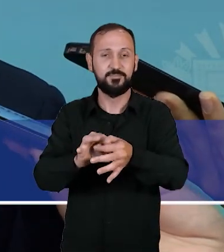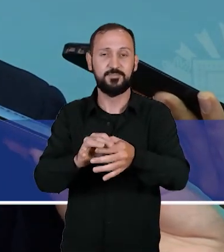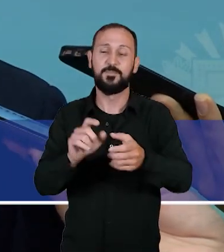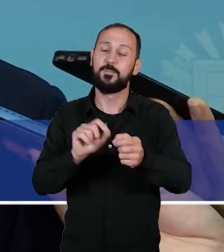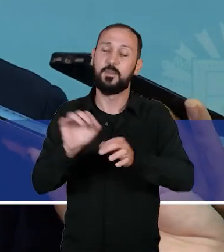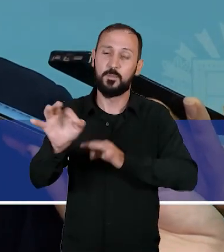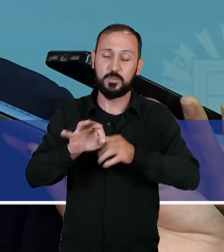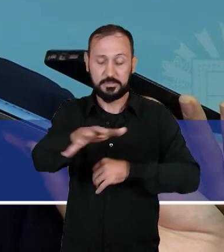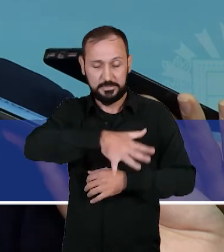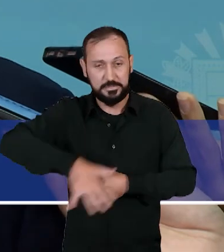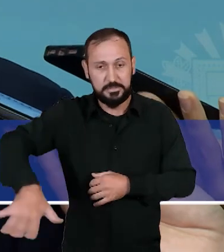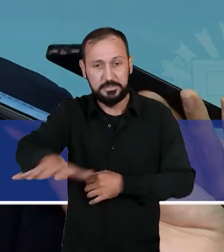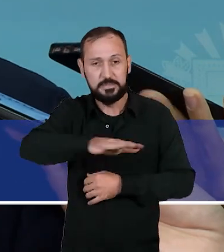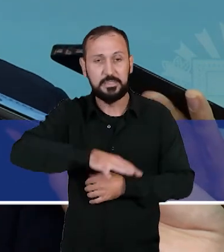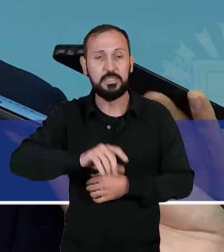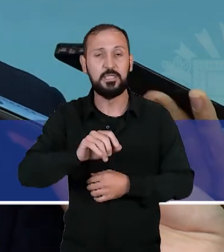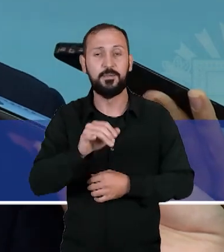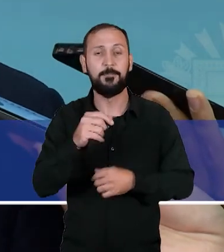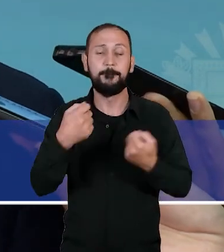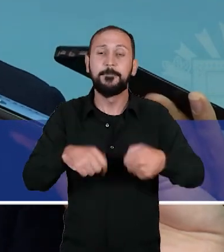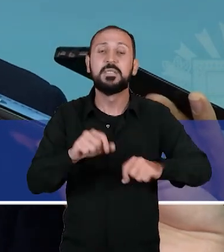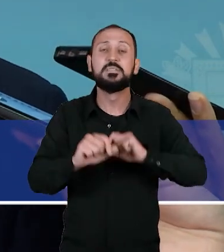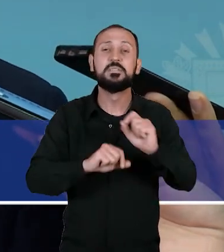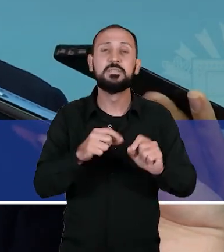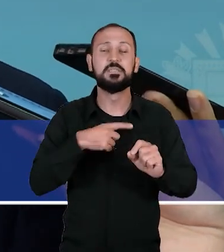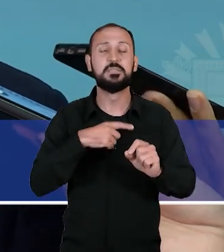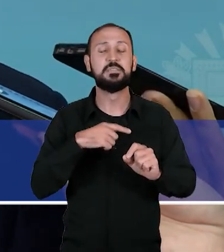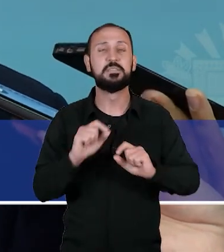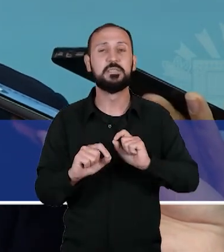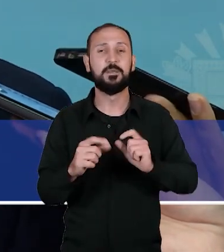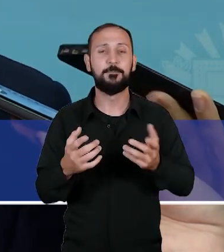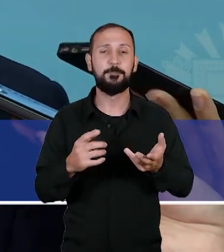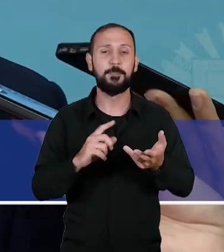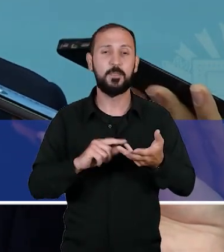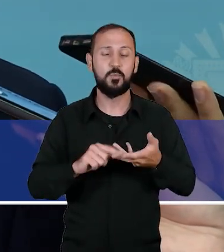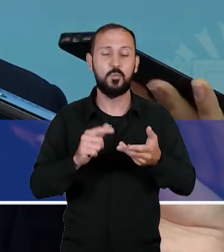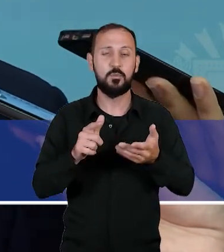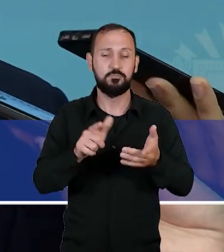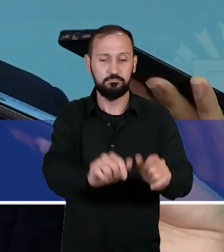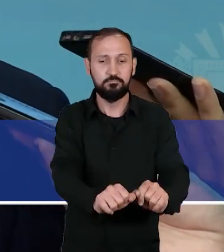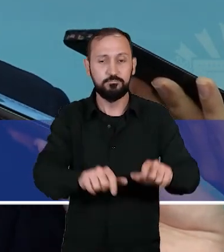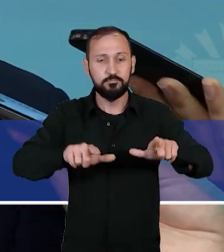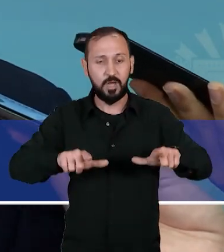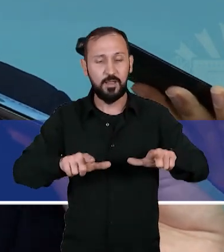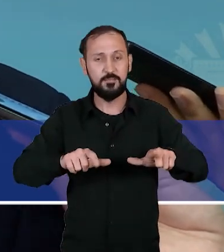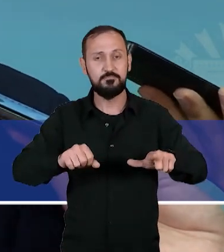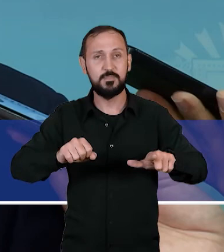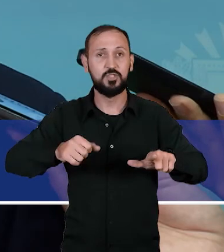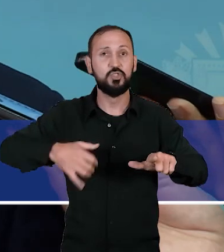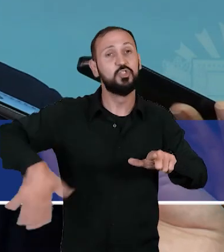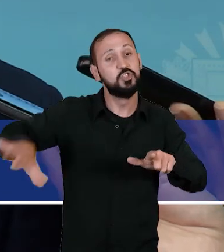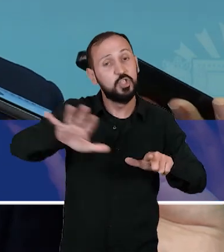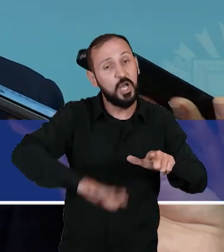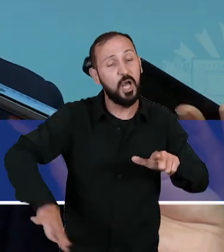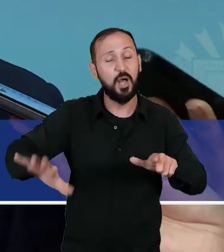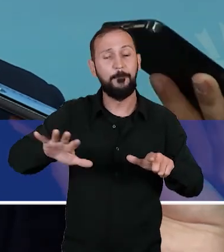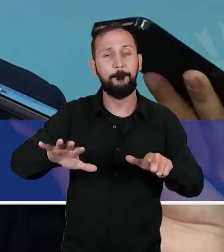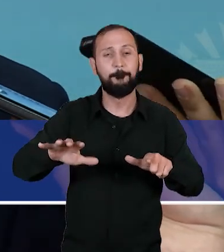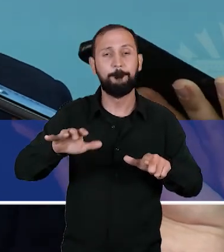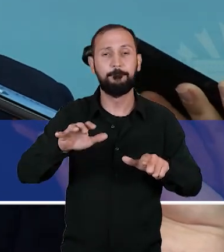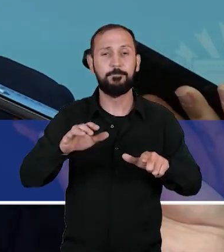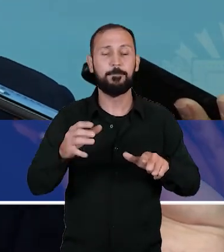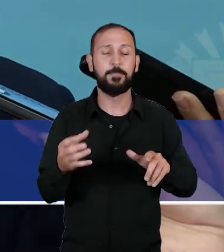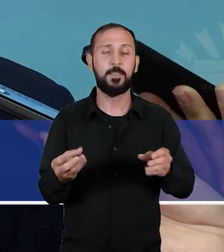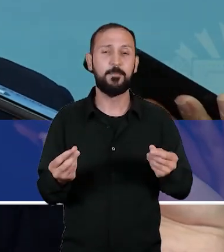se comercializar em todo o território do consórcio, precisam ter uma certificação mais ampla,